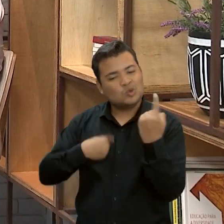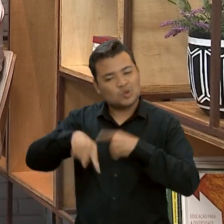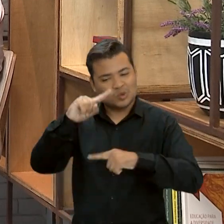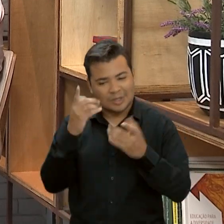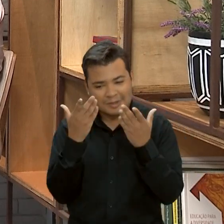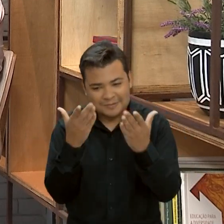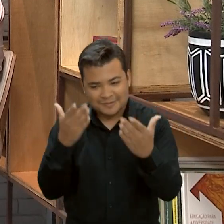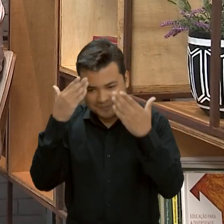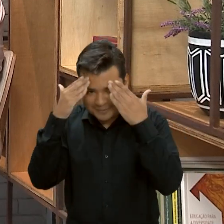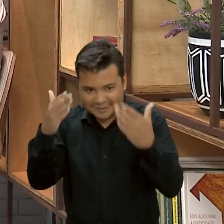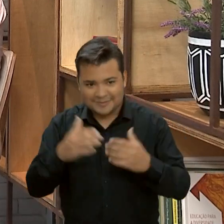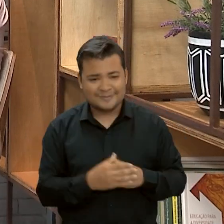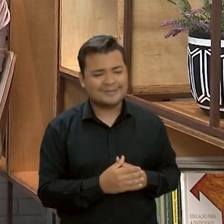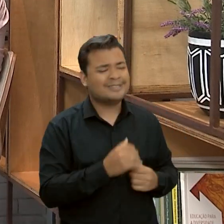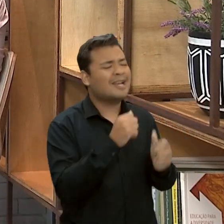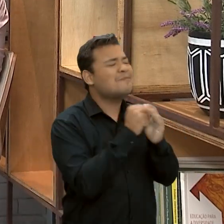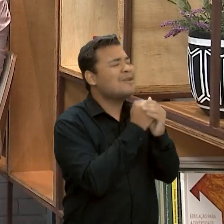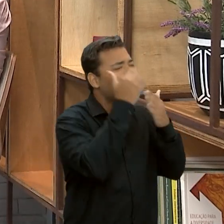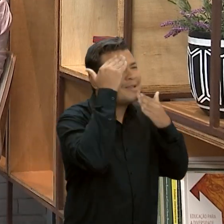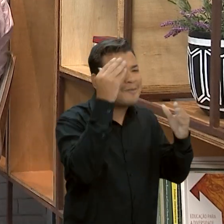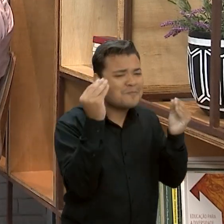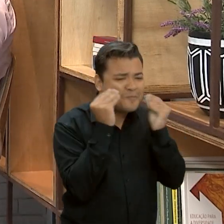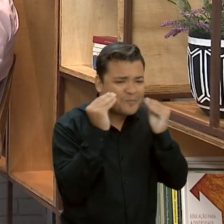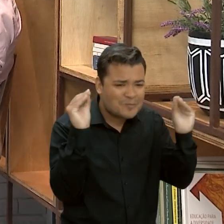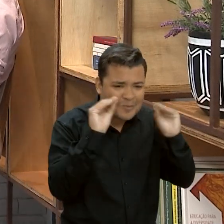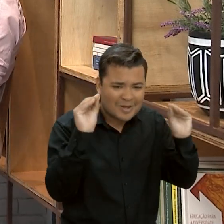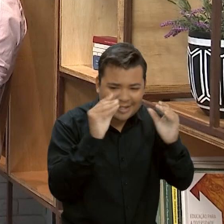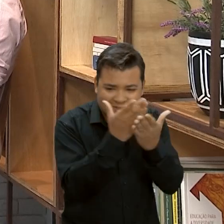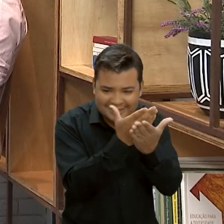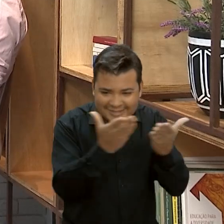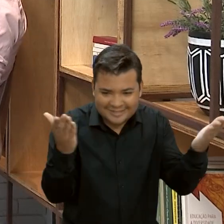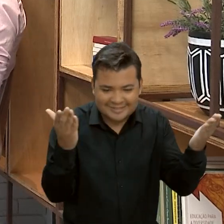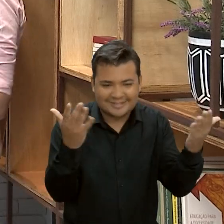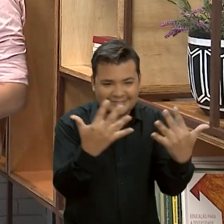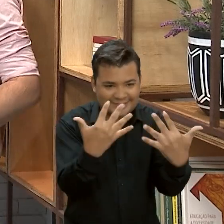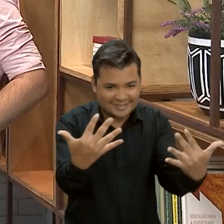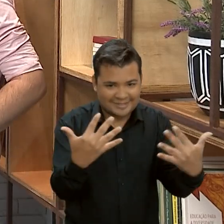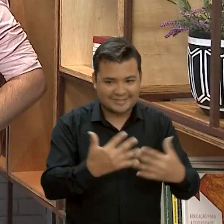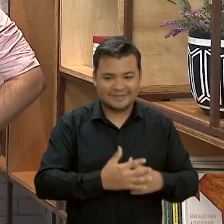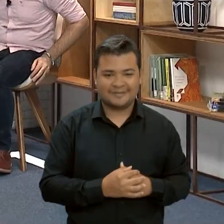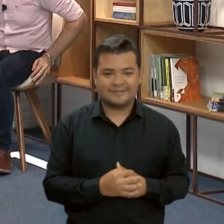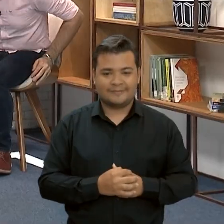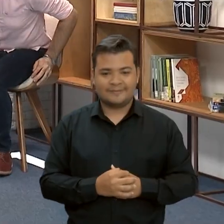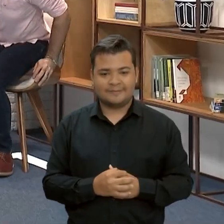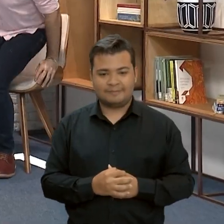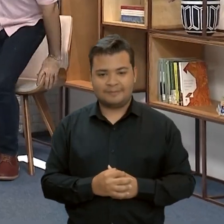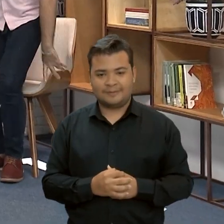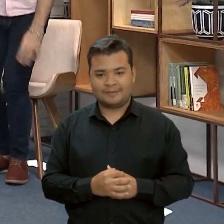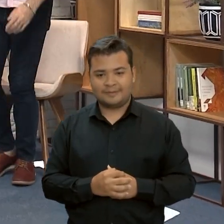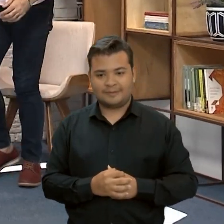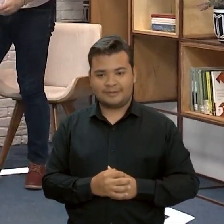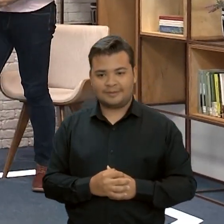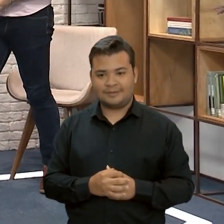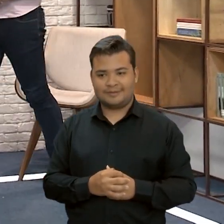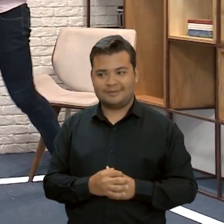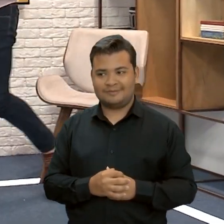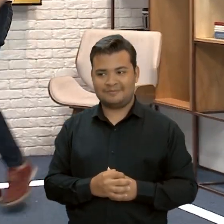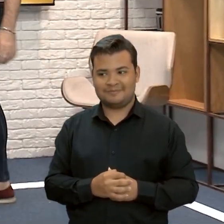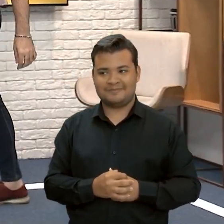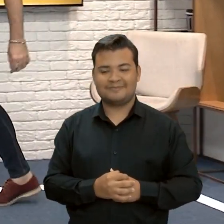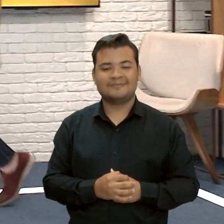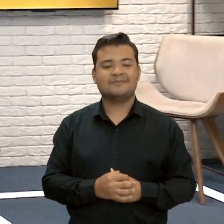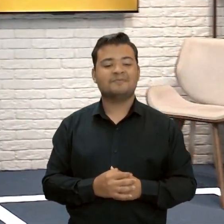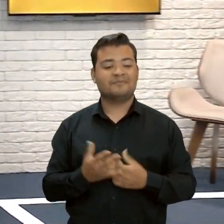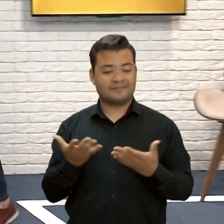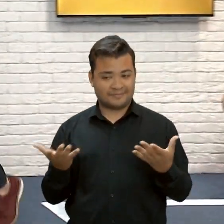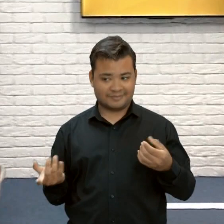obrigado. Amém. Obrigada, Cássio. Um beijo. Um beijo para a tua audiência aí. Muito obrigada. Pois é, pessoal, e agora a gente então retoma aqui o